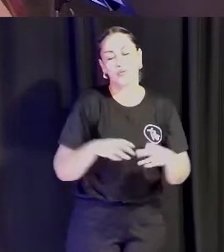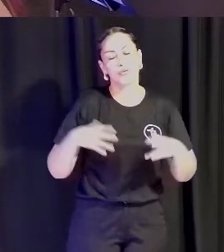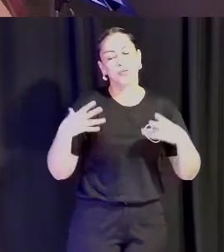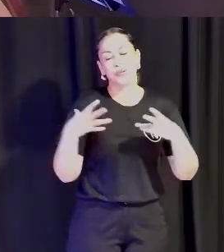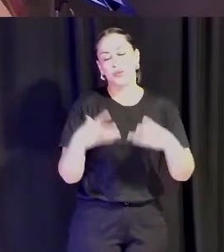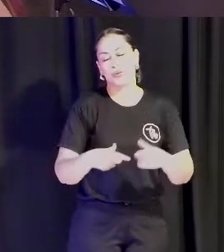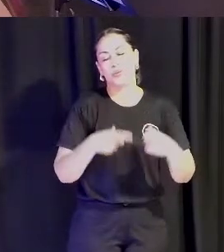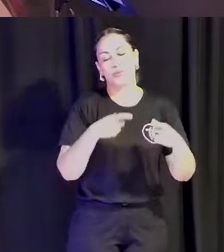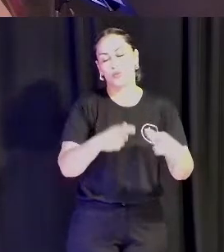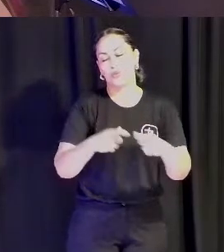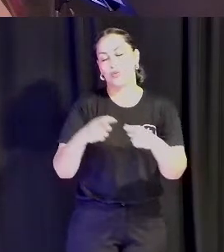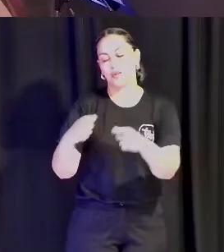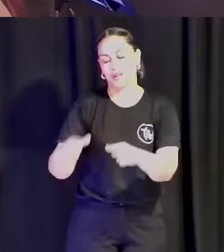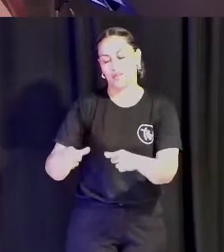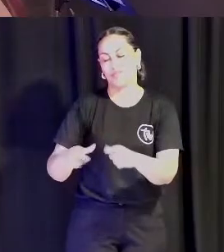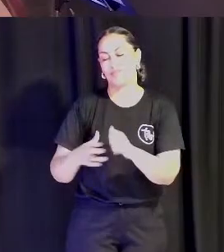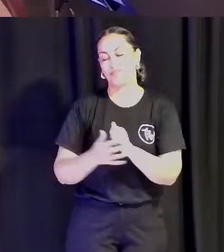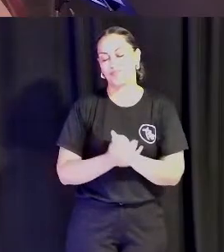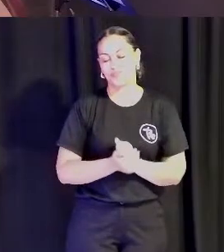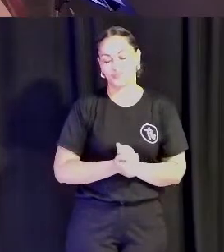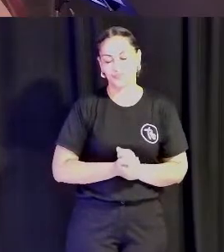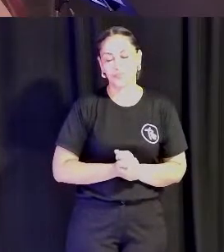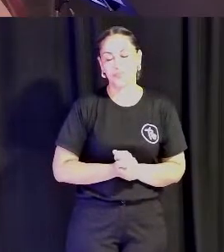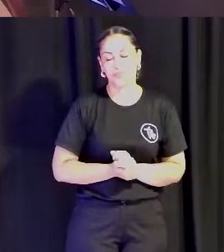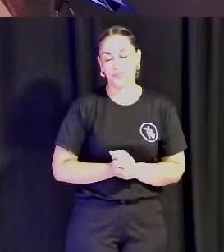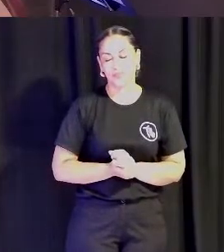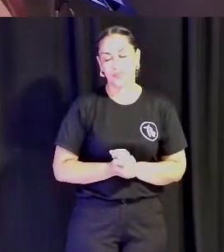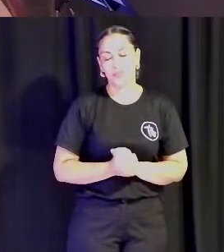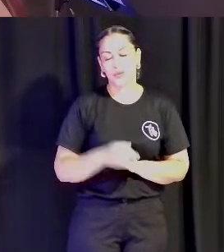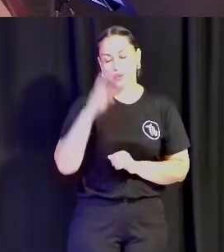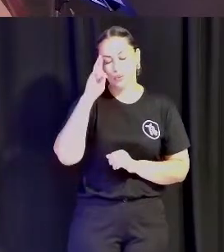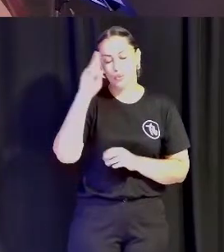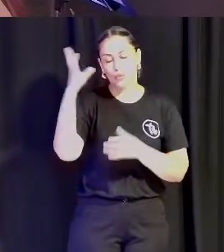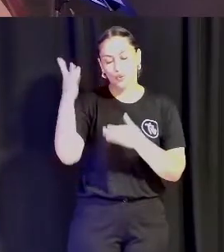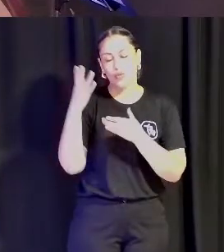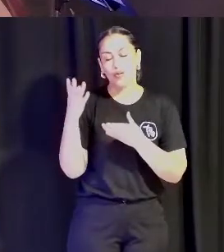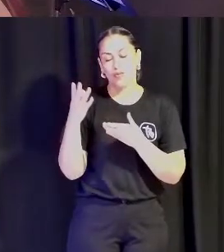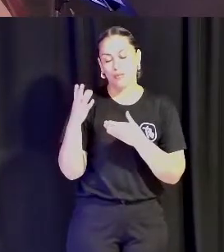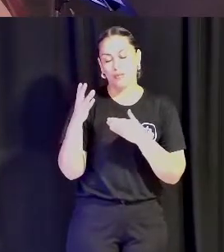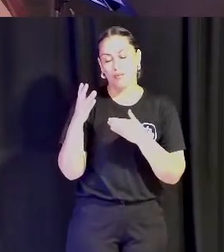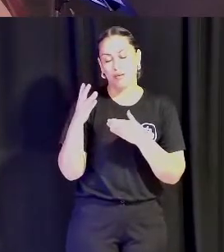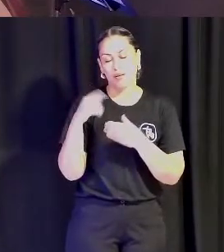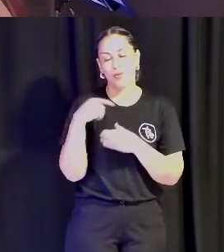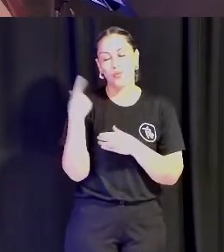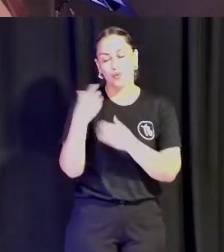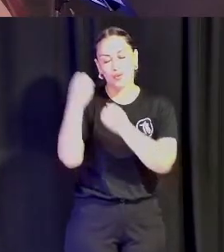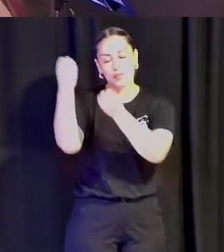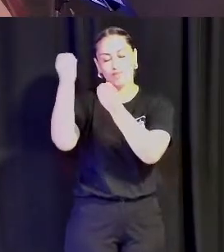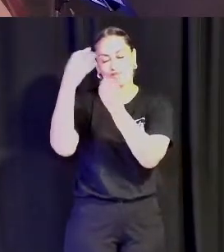que esteja. Ele quer nos ensinar.